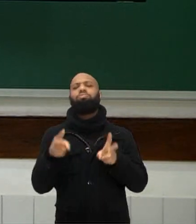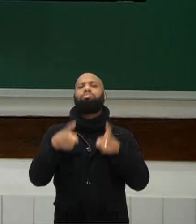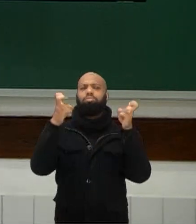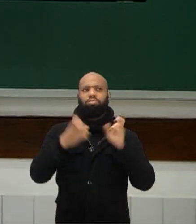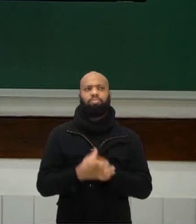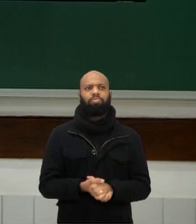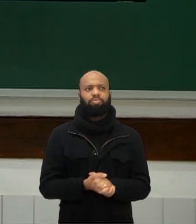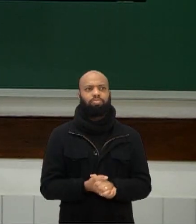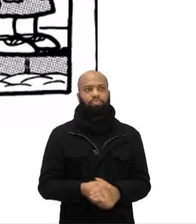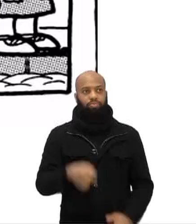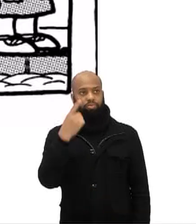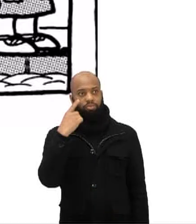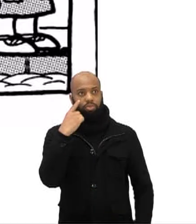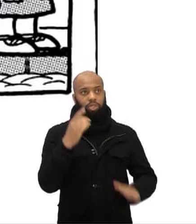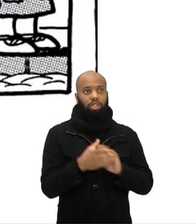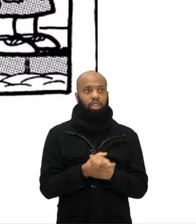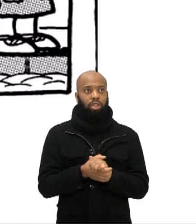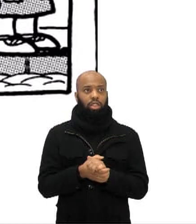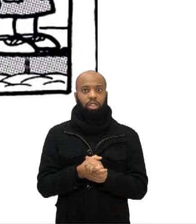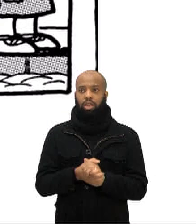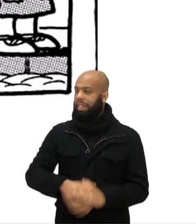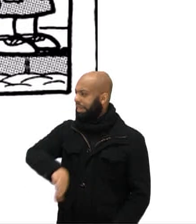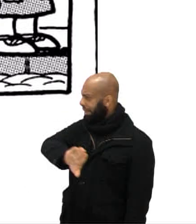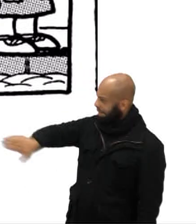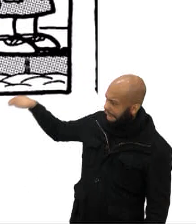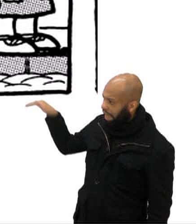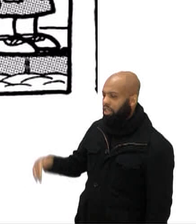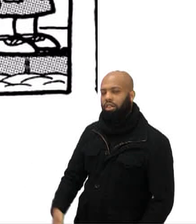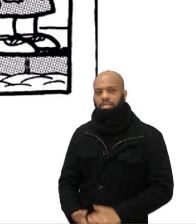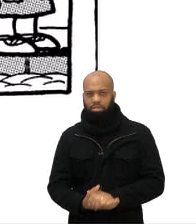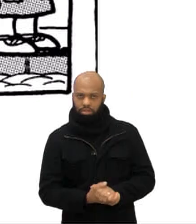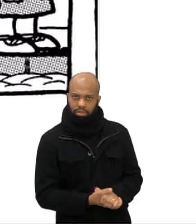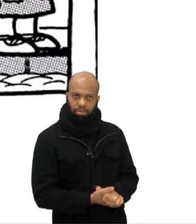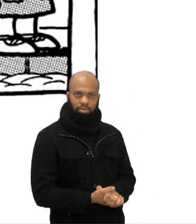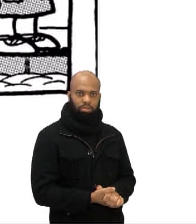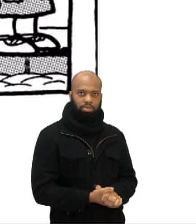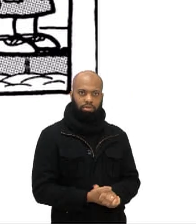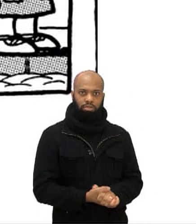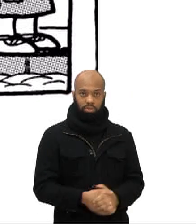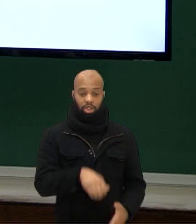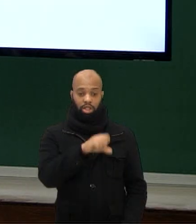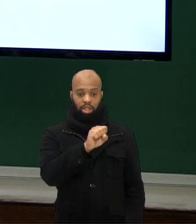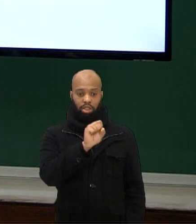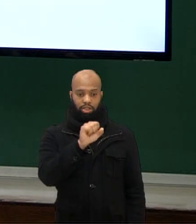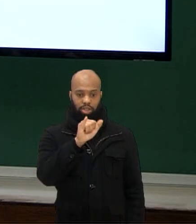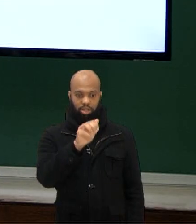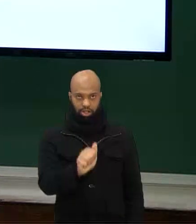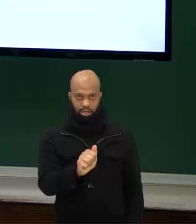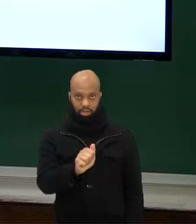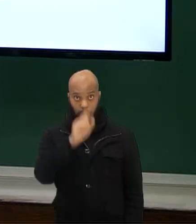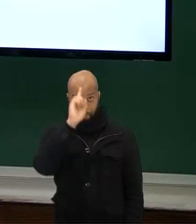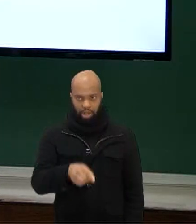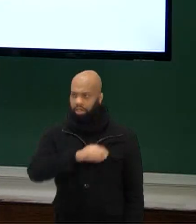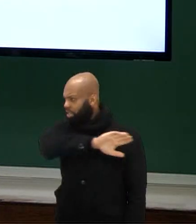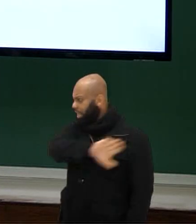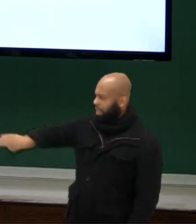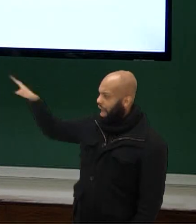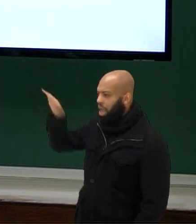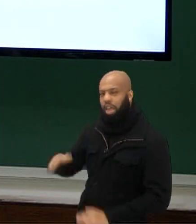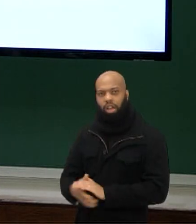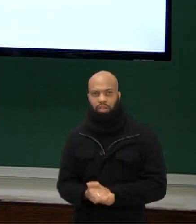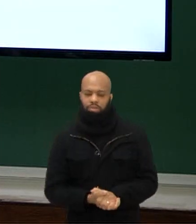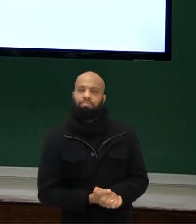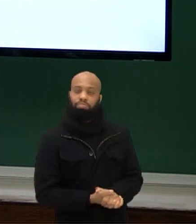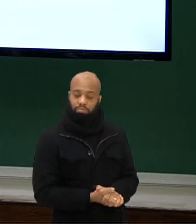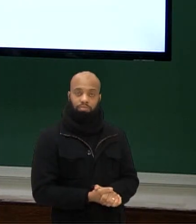alguma coisa? Olha só, eu tenho o verbo sair, então saia. Né? Ele está mandando que ela saia